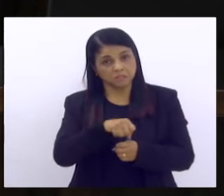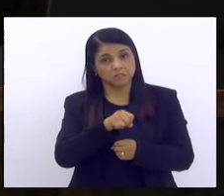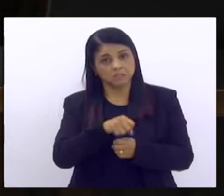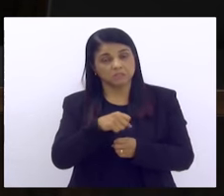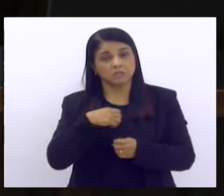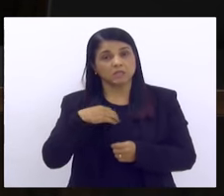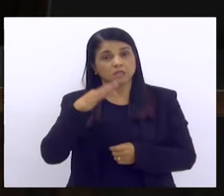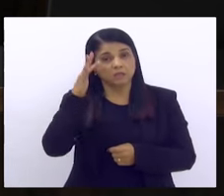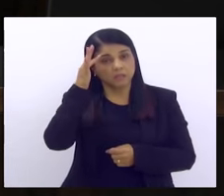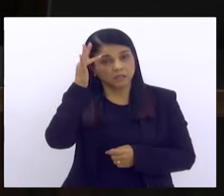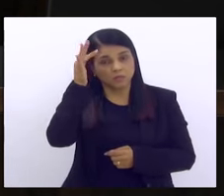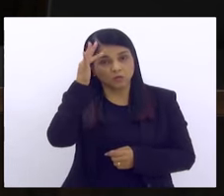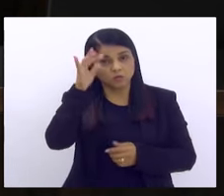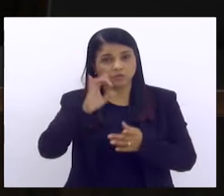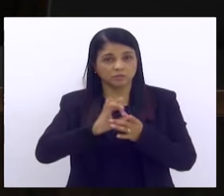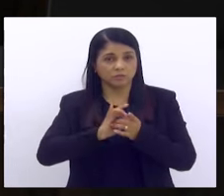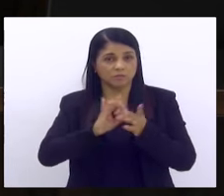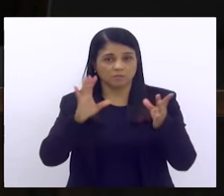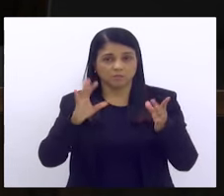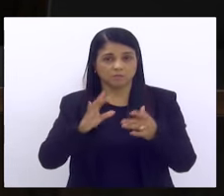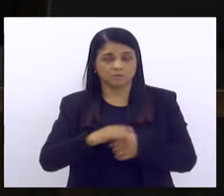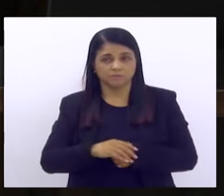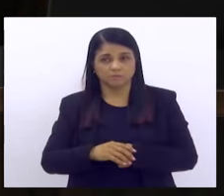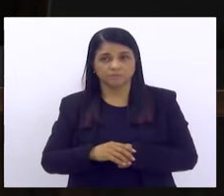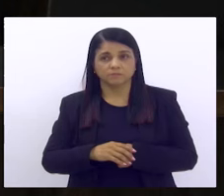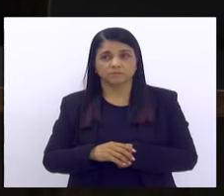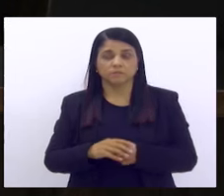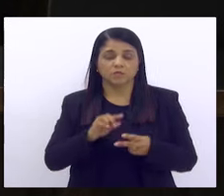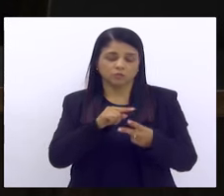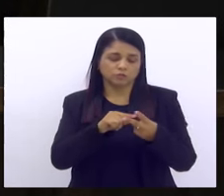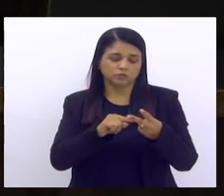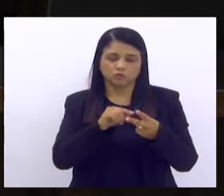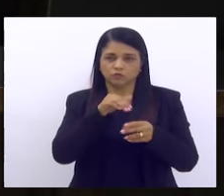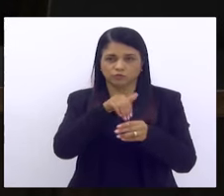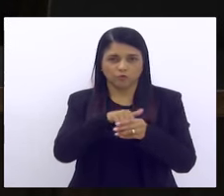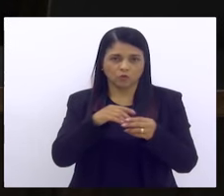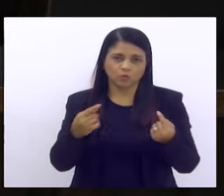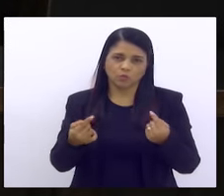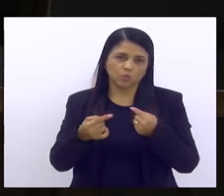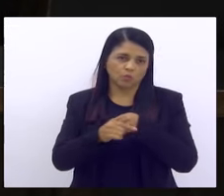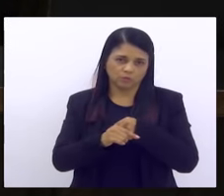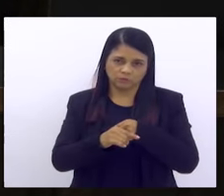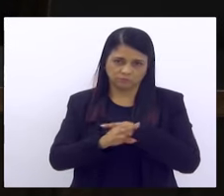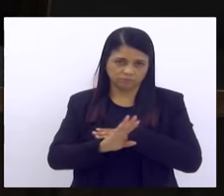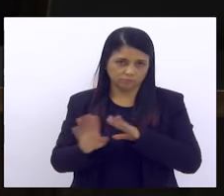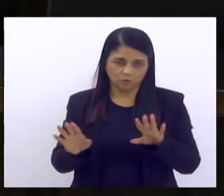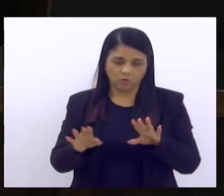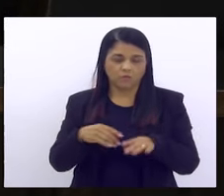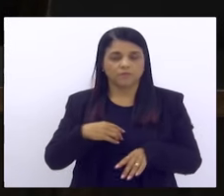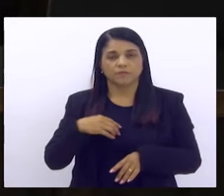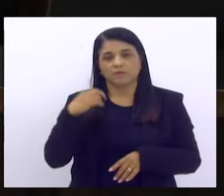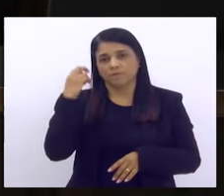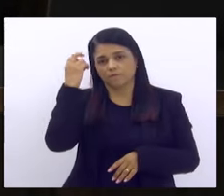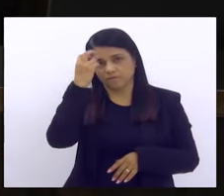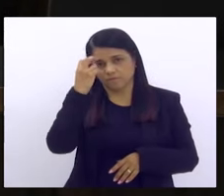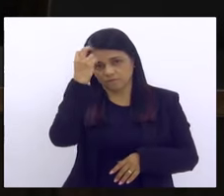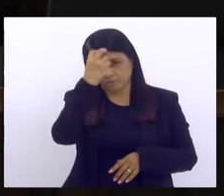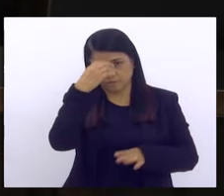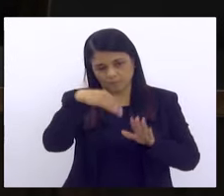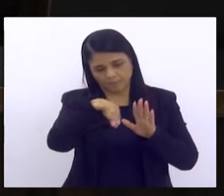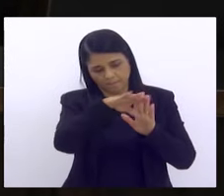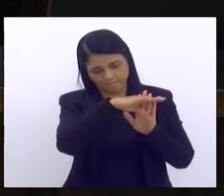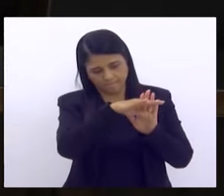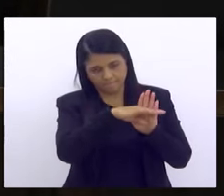da libertação sempre. É só o Galhaço e o Márcio Galberto que foi contrário. E a deputada Verônica, encerramos a pauta